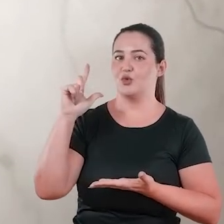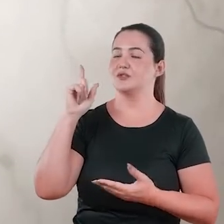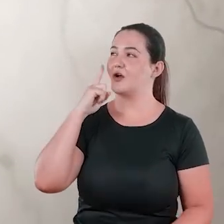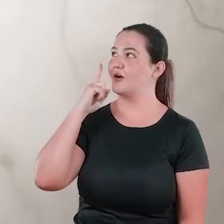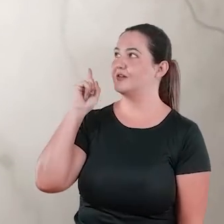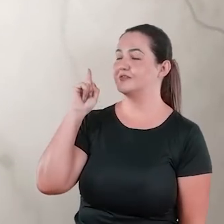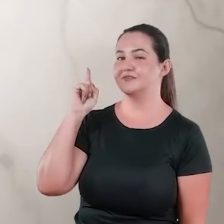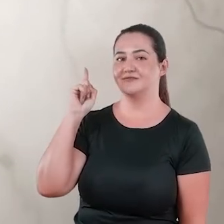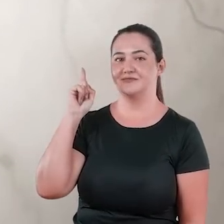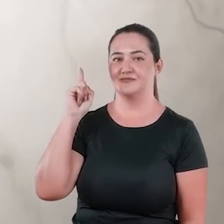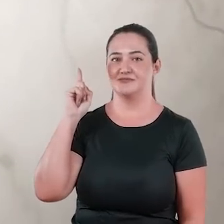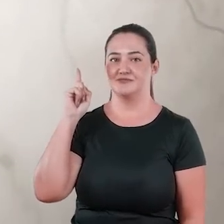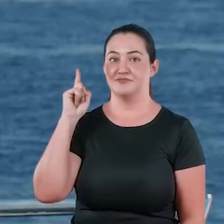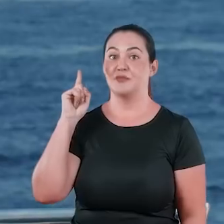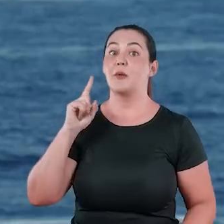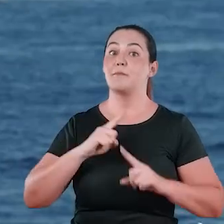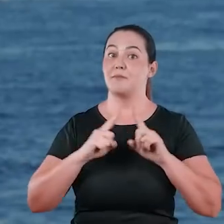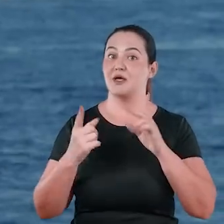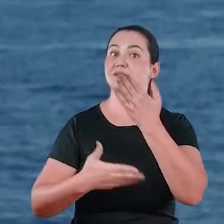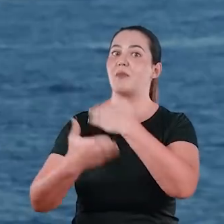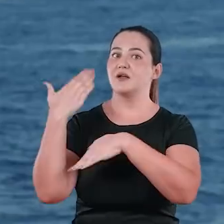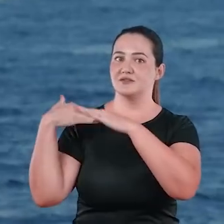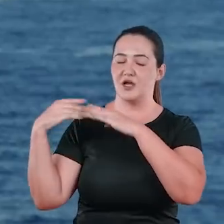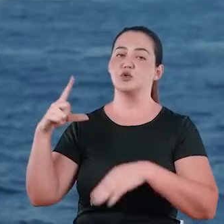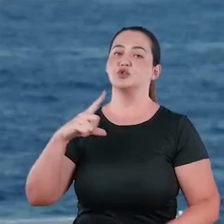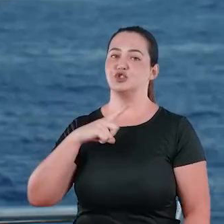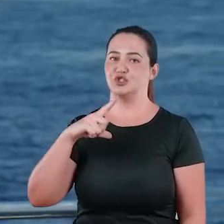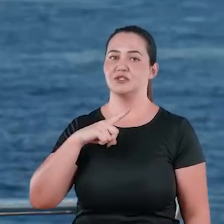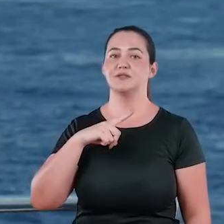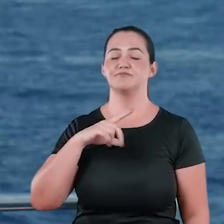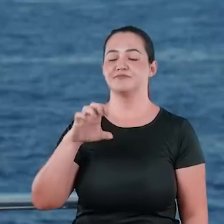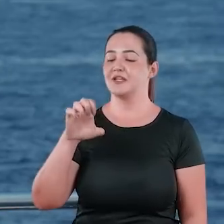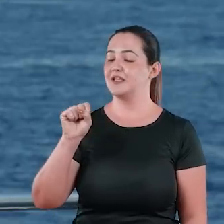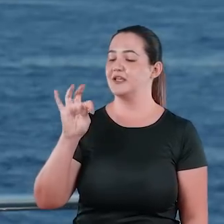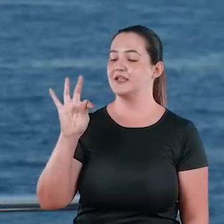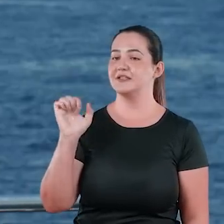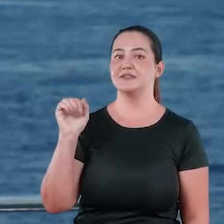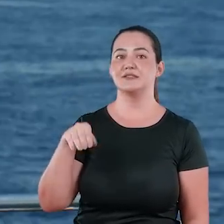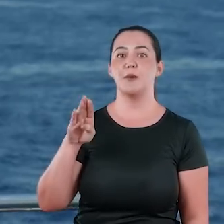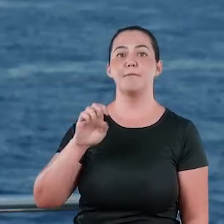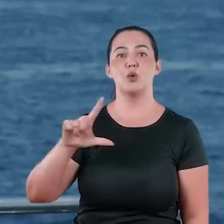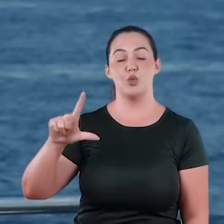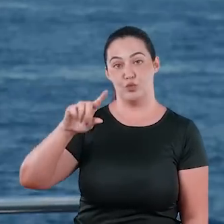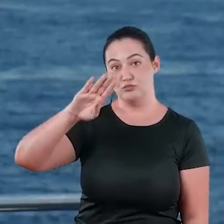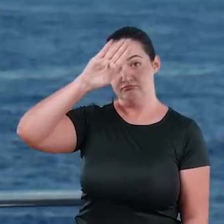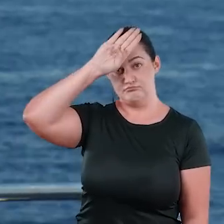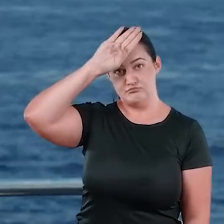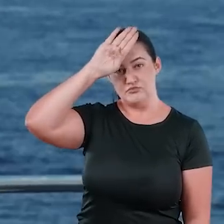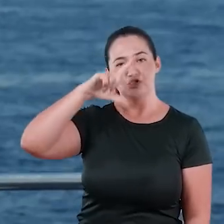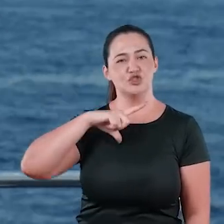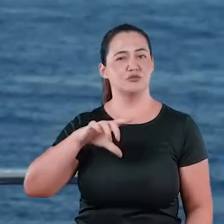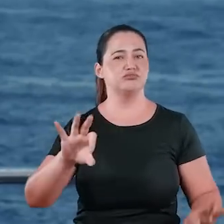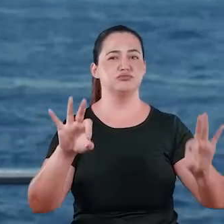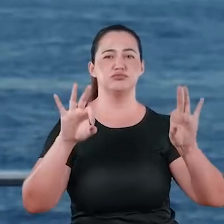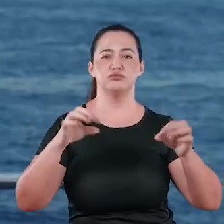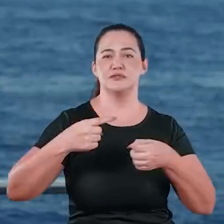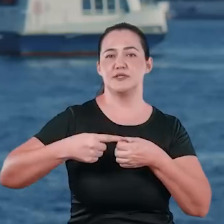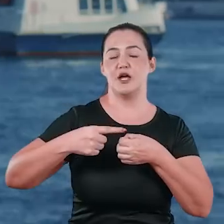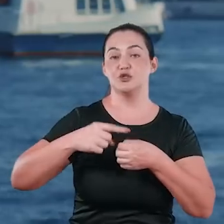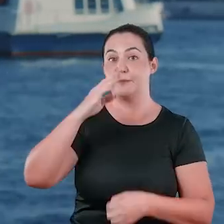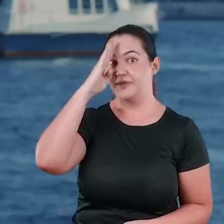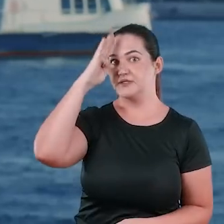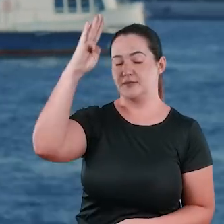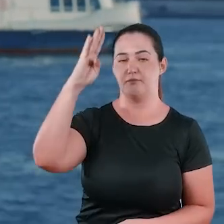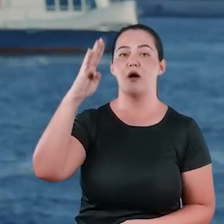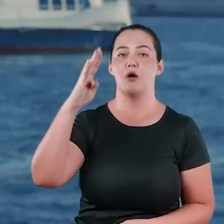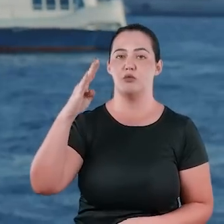eles dizem Ankara. Mas Istambul ainda continua tendo seu glamour como uma das principais cidades desse país.